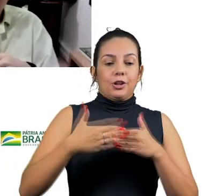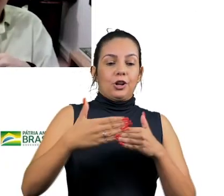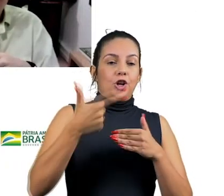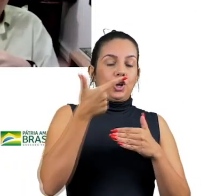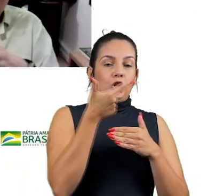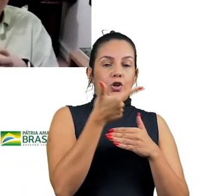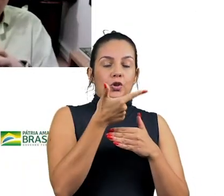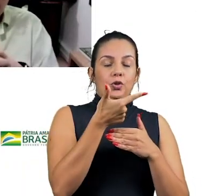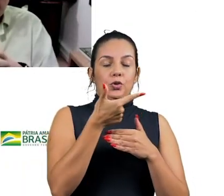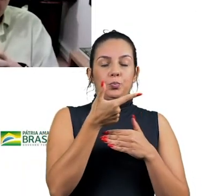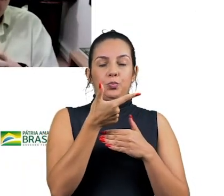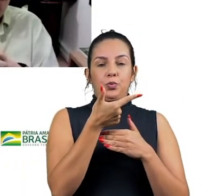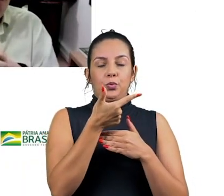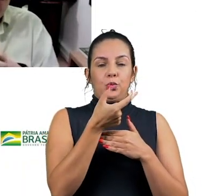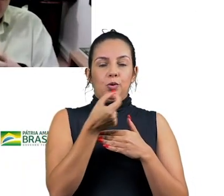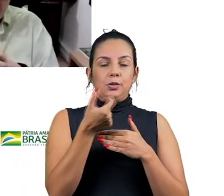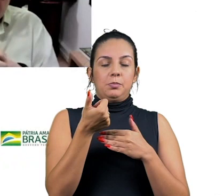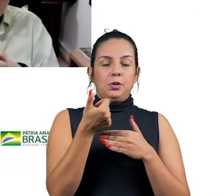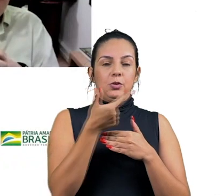de